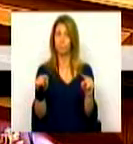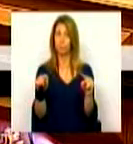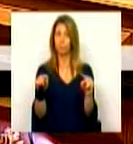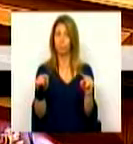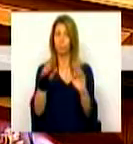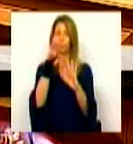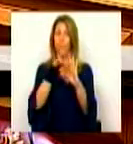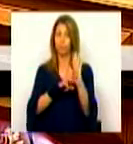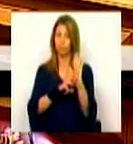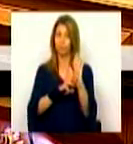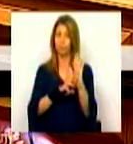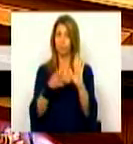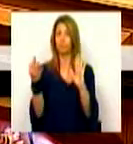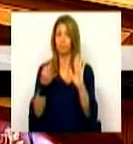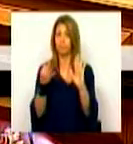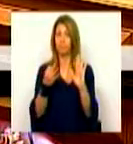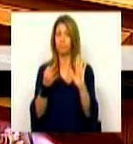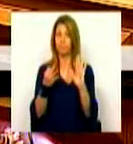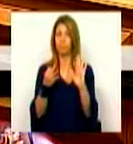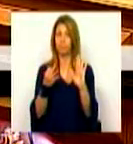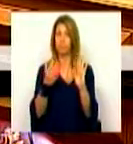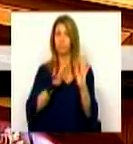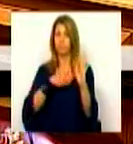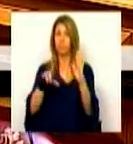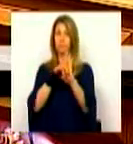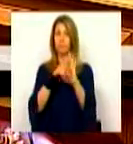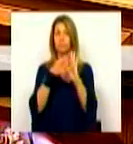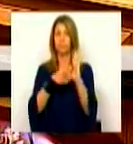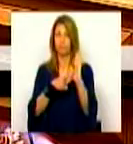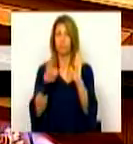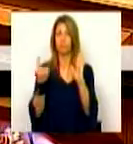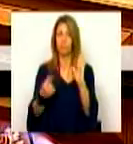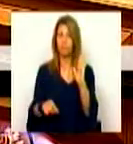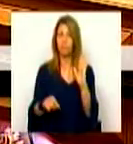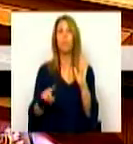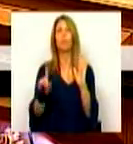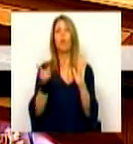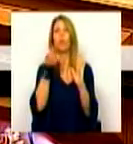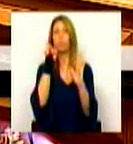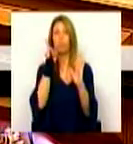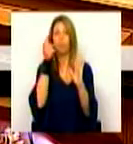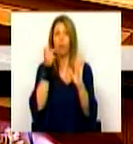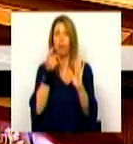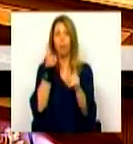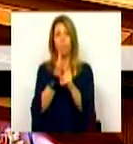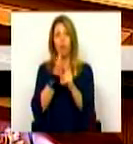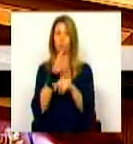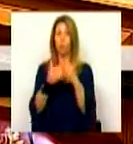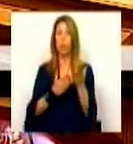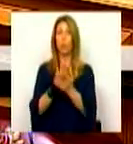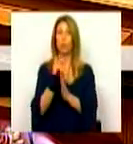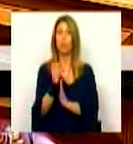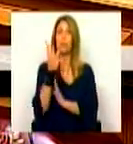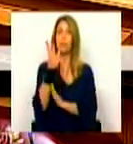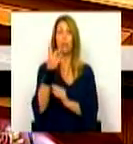do regime que está em cima que está no decreto de lei, tivessem permanecido pelo menos 3 anos no mercado,